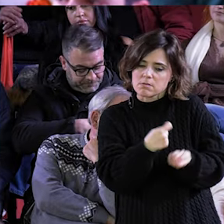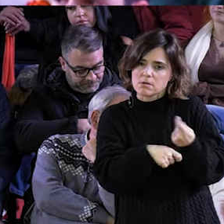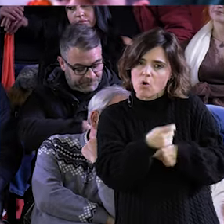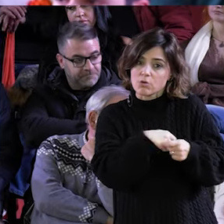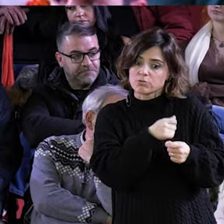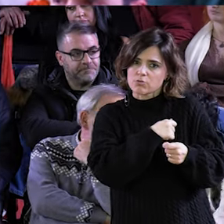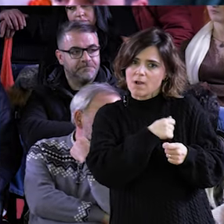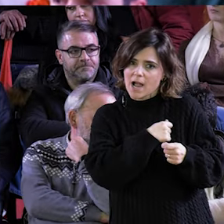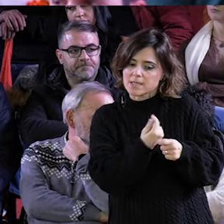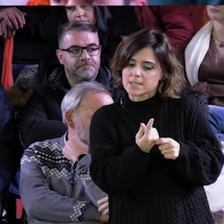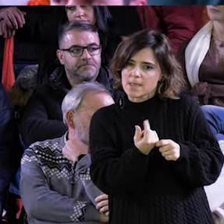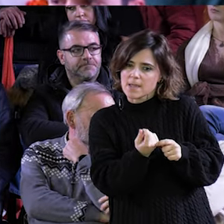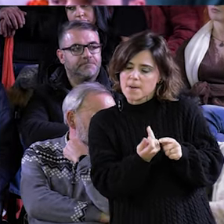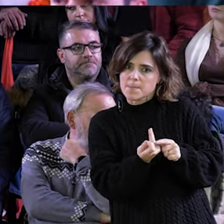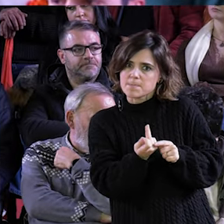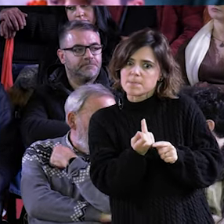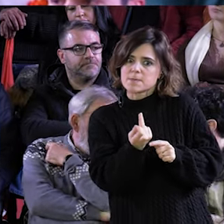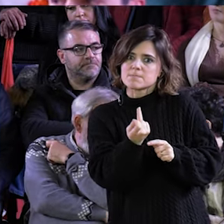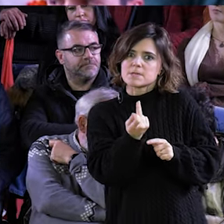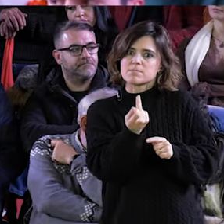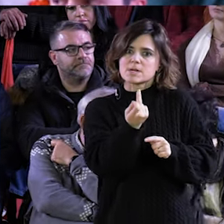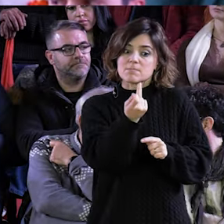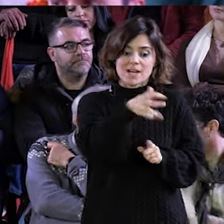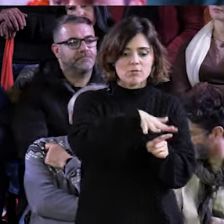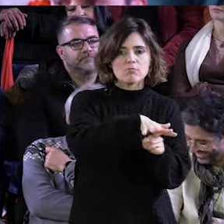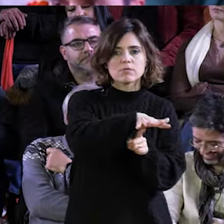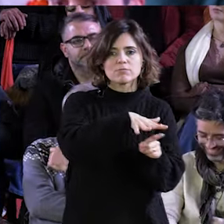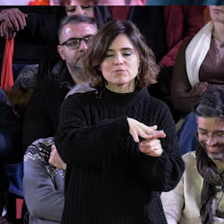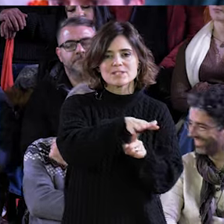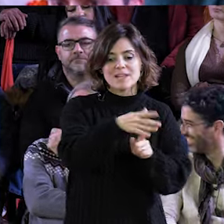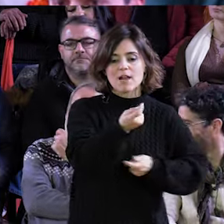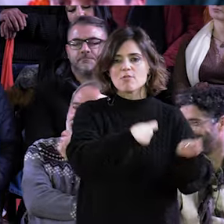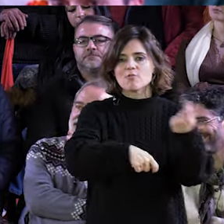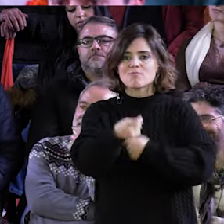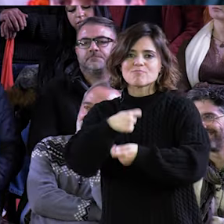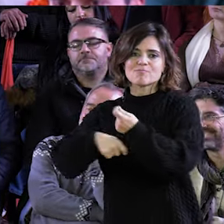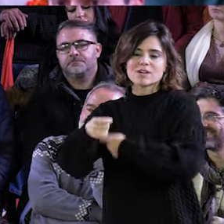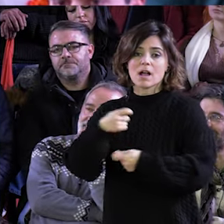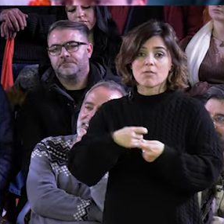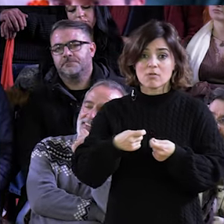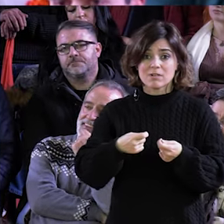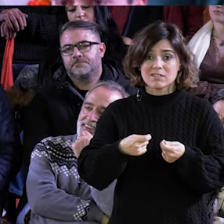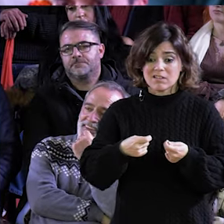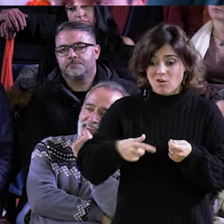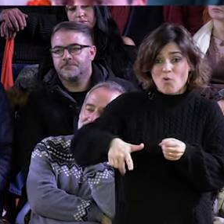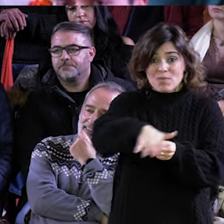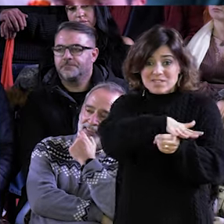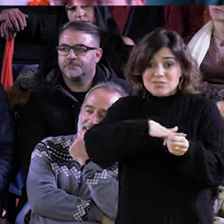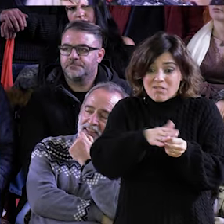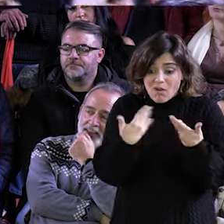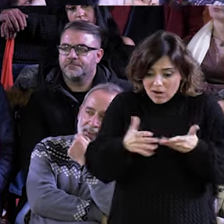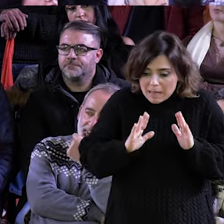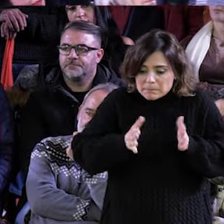que compram e com isso estão a distorcer o mercado numa altura em que são tão precisas casas a preços acessíveis.